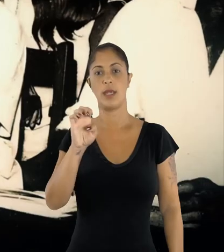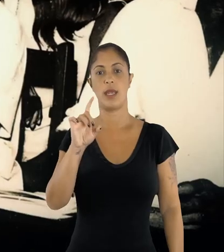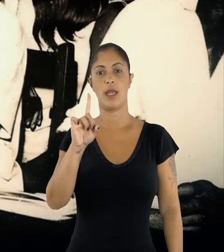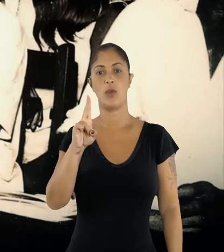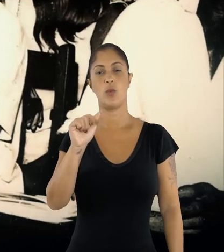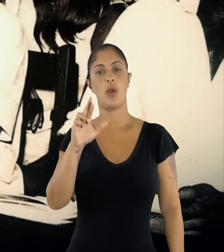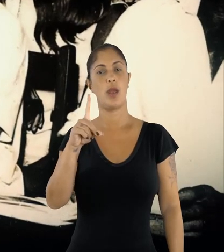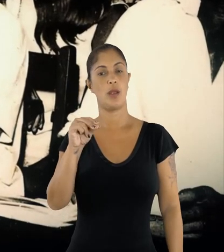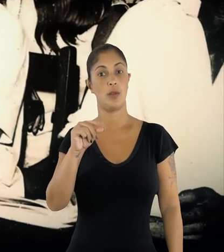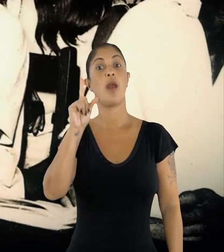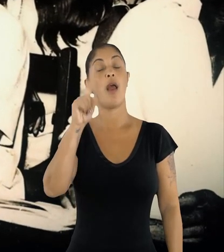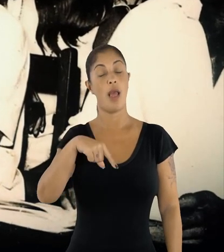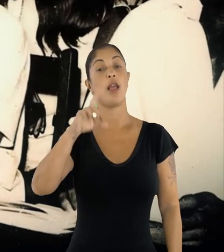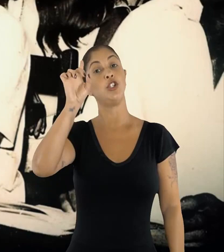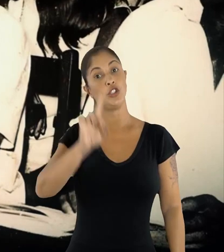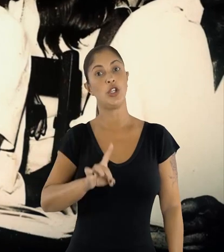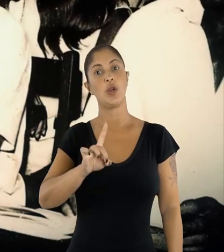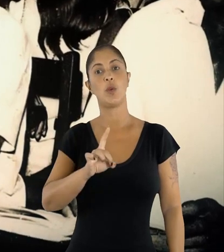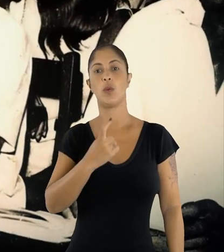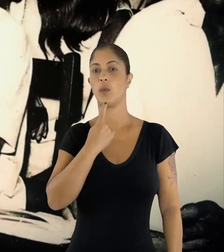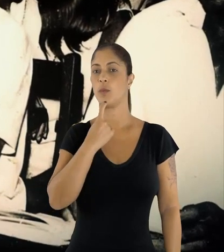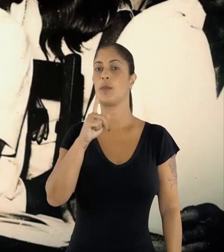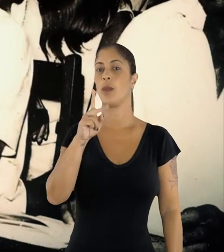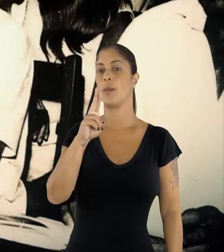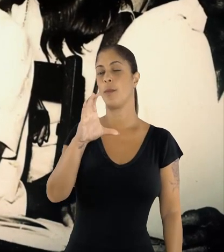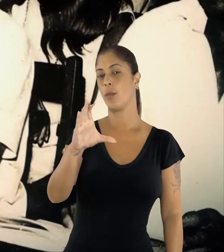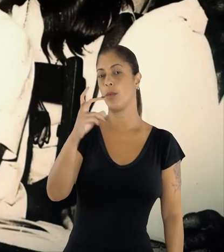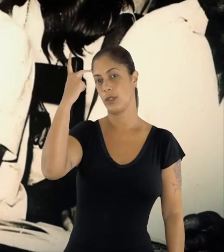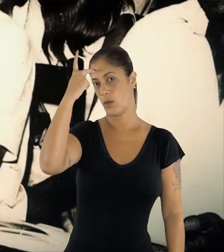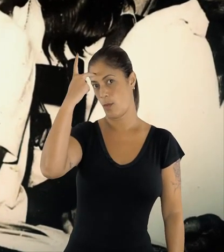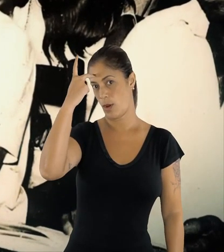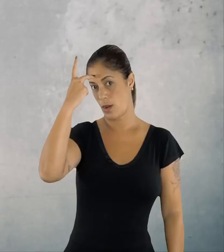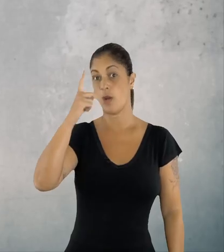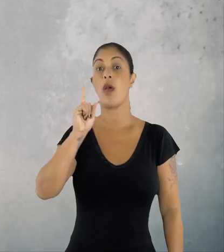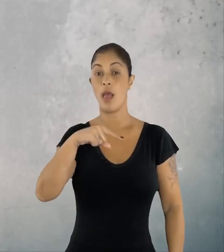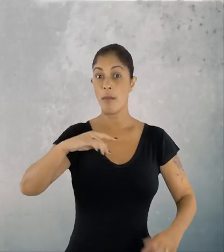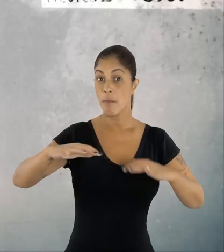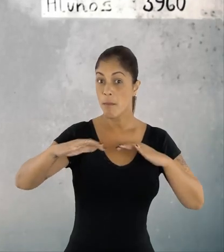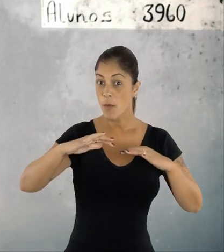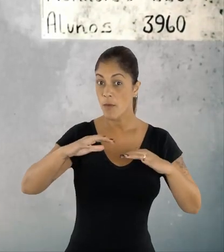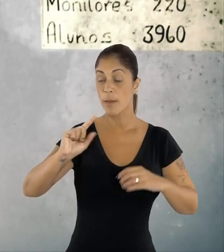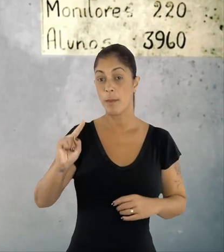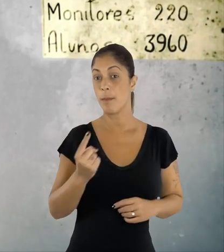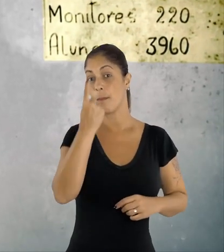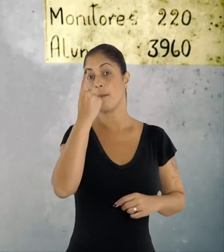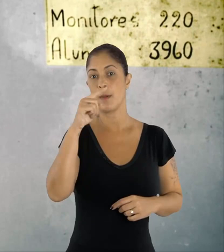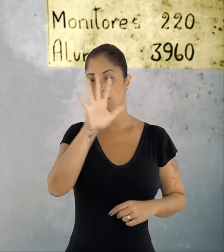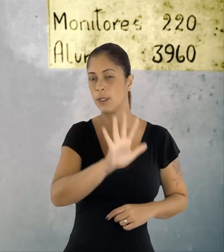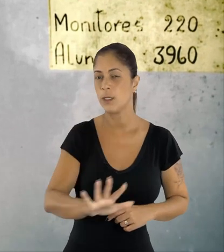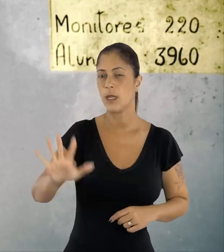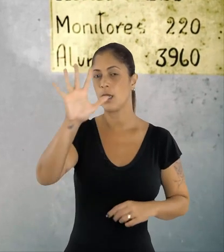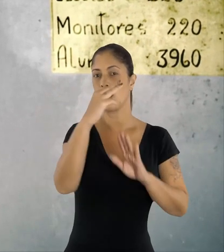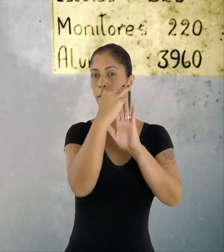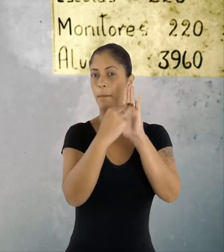Eduardo Vanderlei, que mais tarde veio a ser reitor da PUC de São Paulo. O MEB foi o primeiro movimento